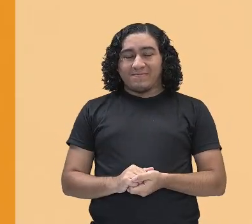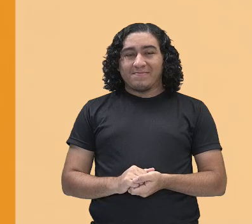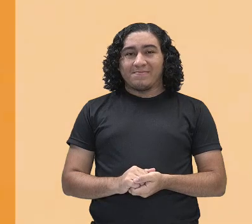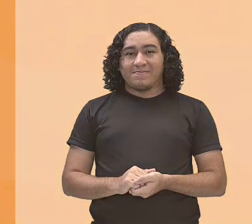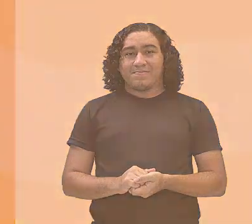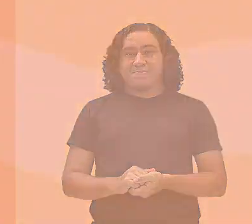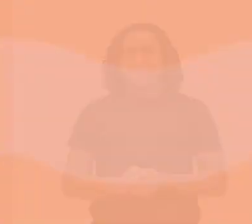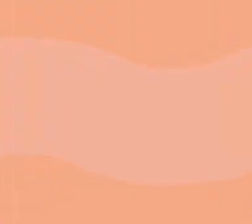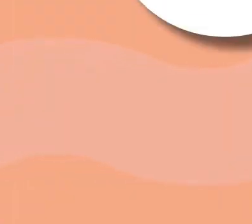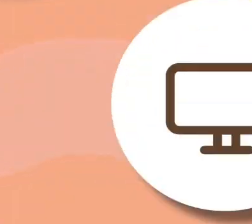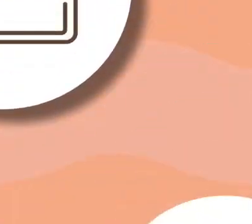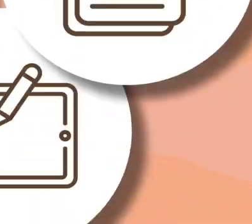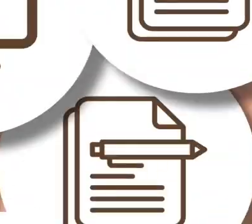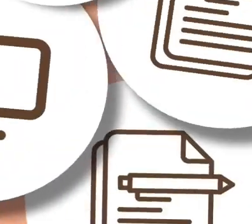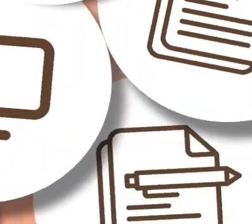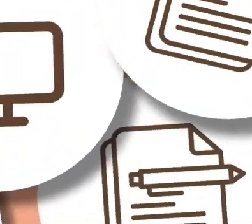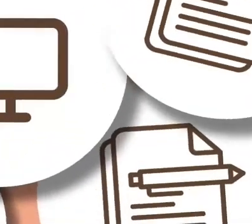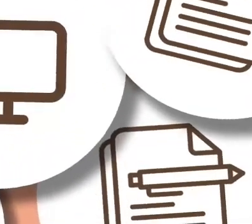6.